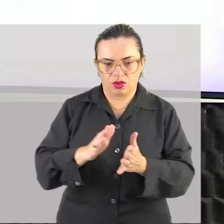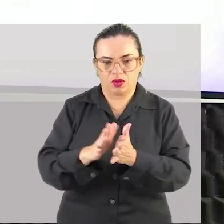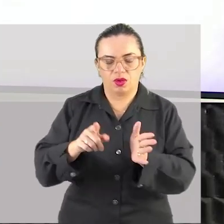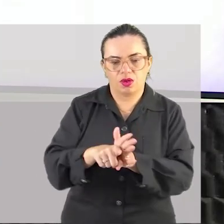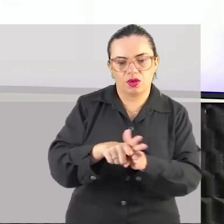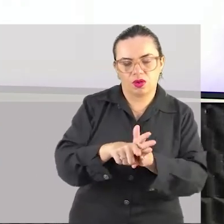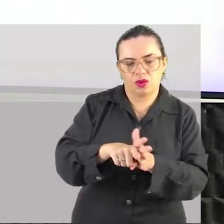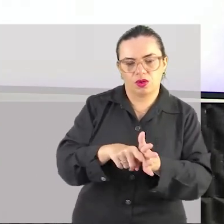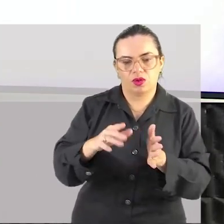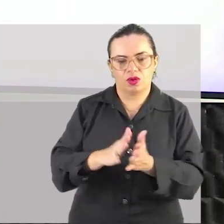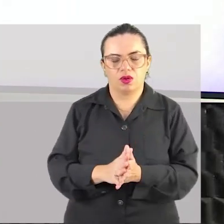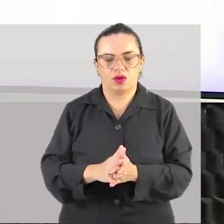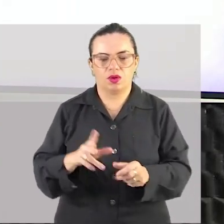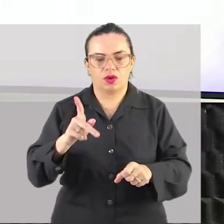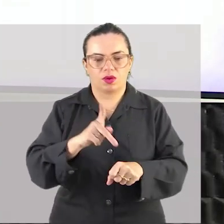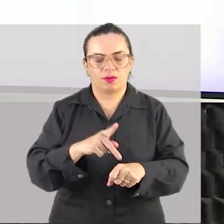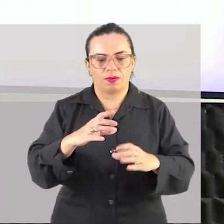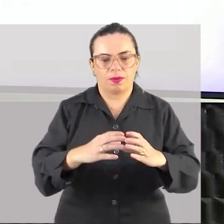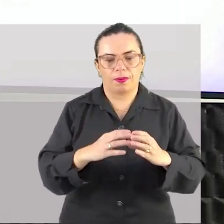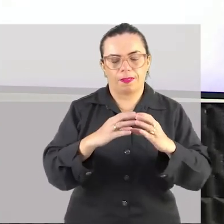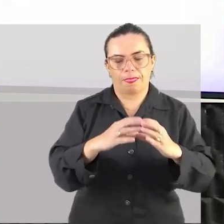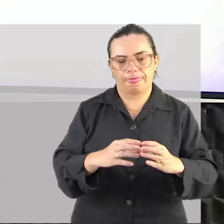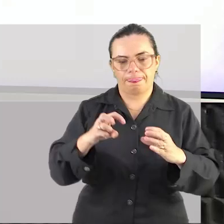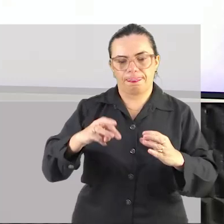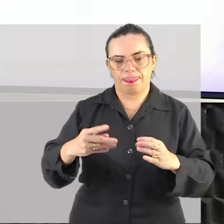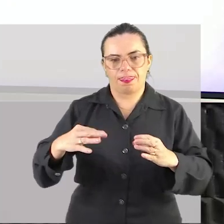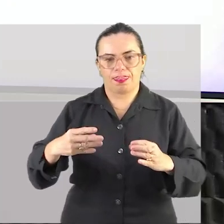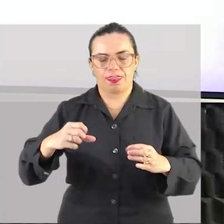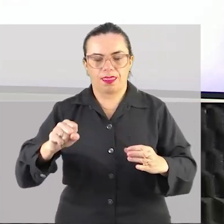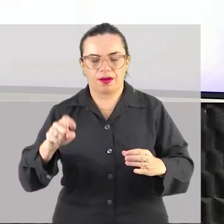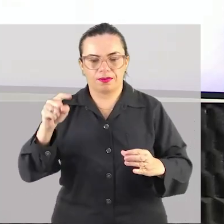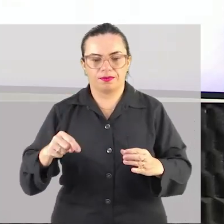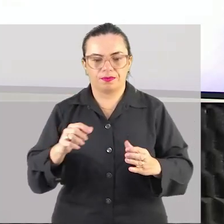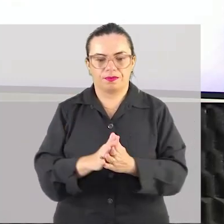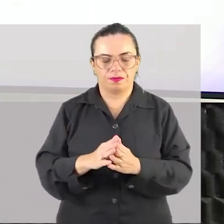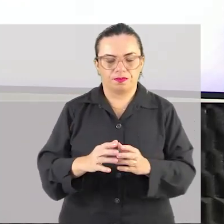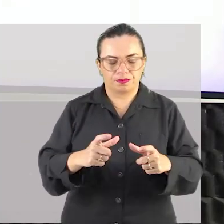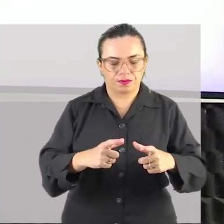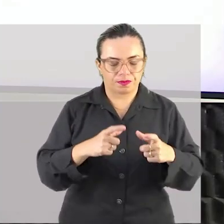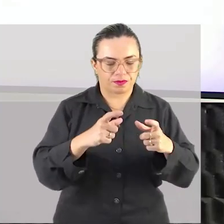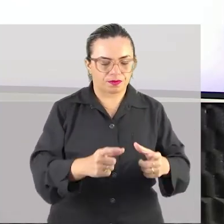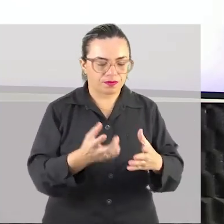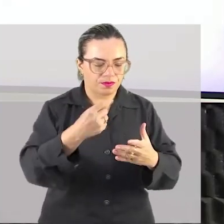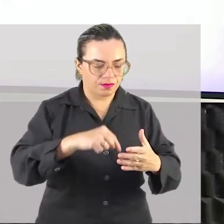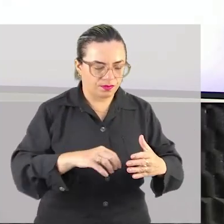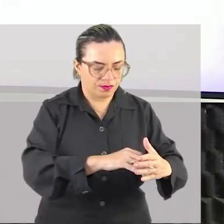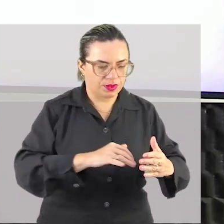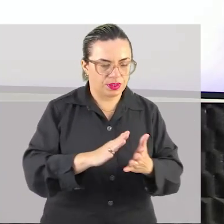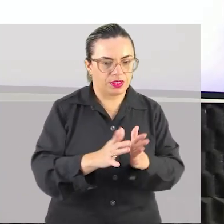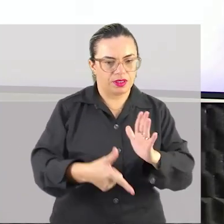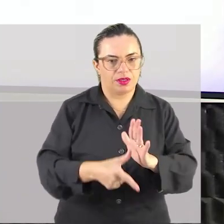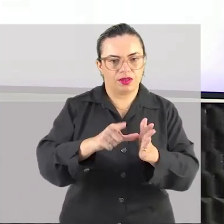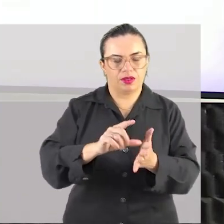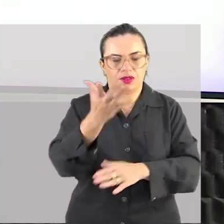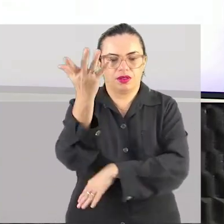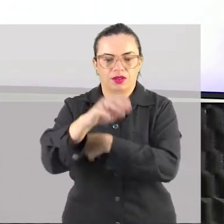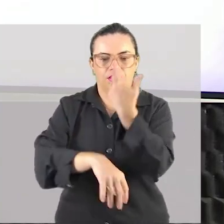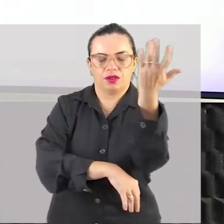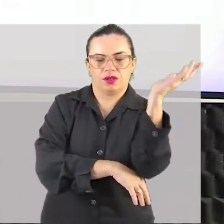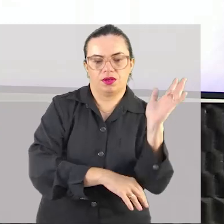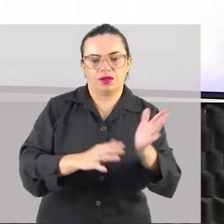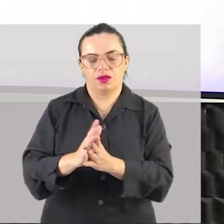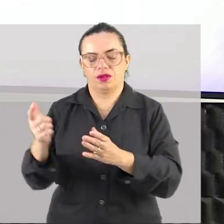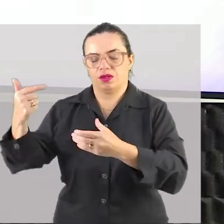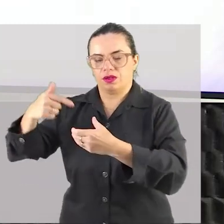Se for carvão mineral, eu tenho que procurar áreas que foram soterradas, mas que eram antes florestas. Se for petróleo, é só